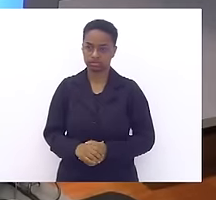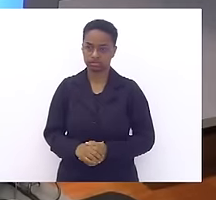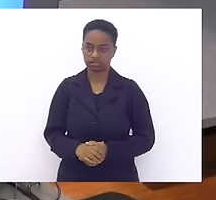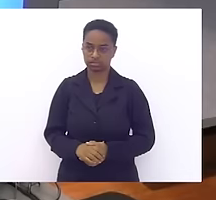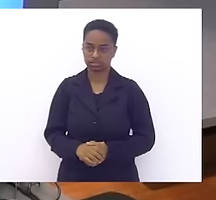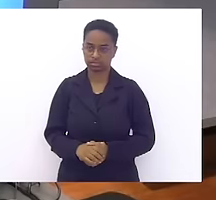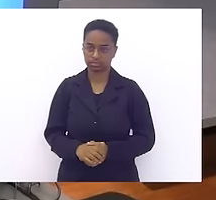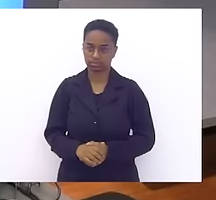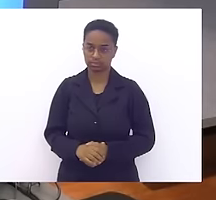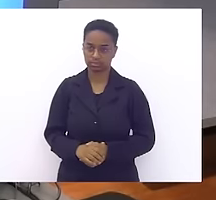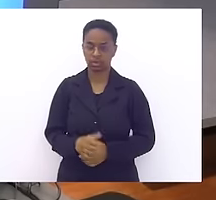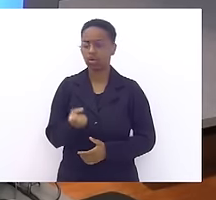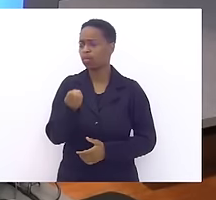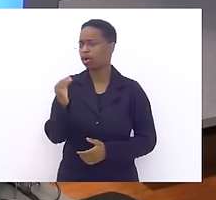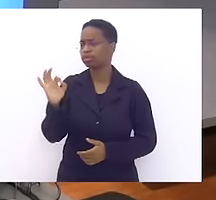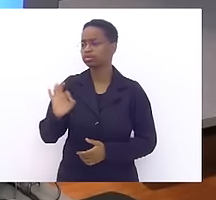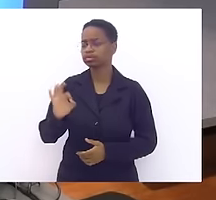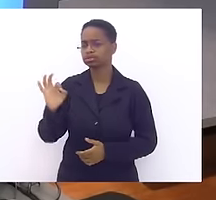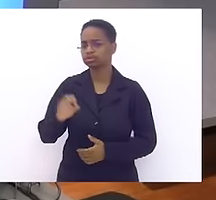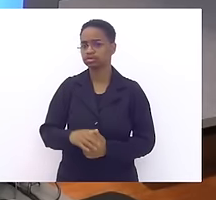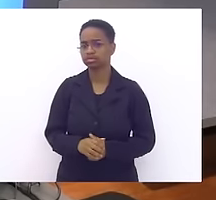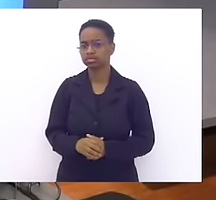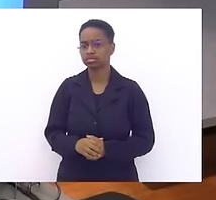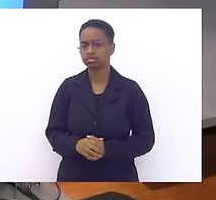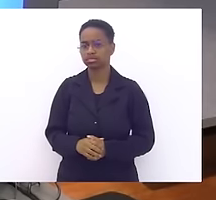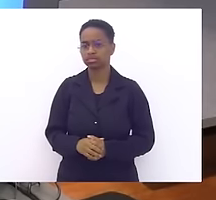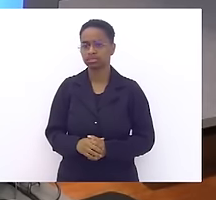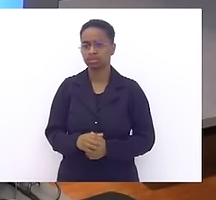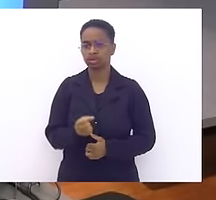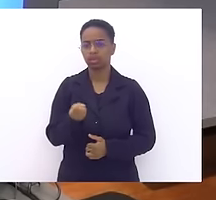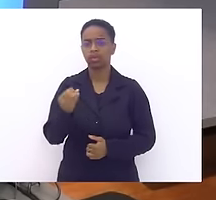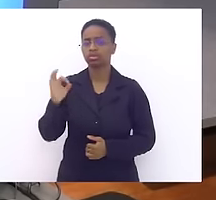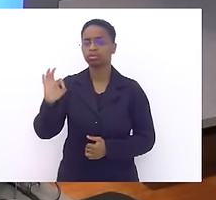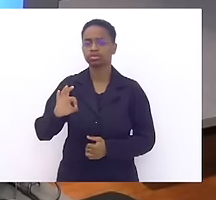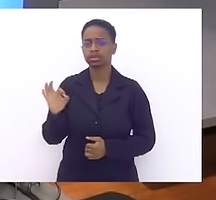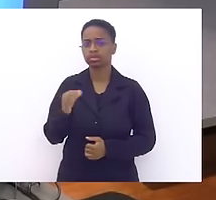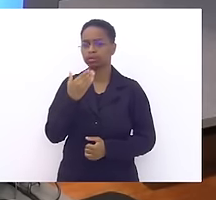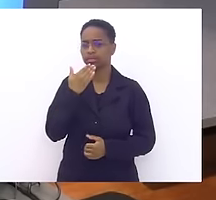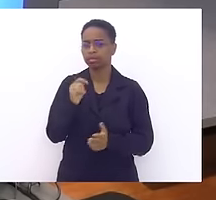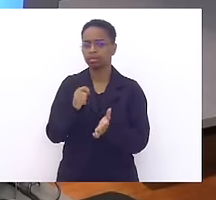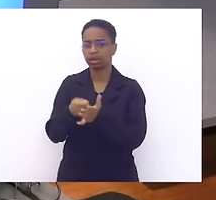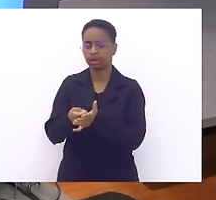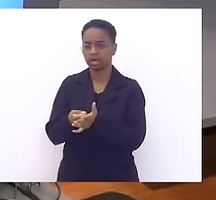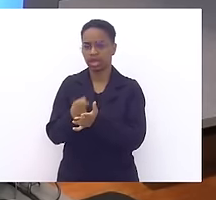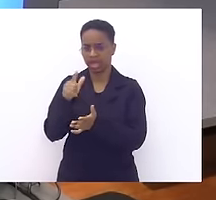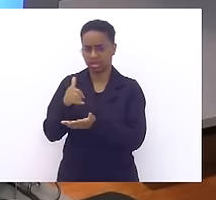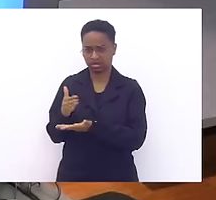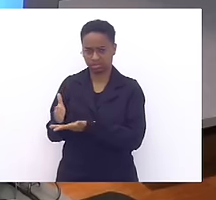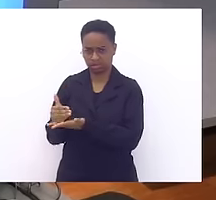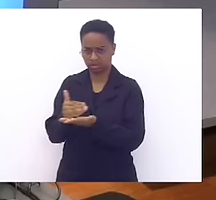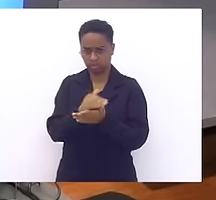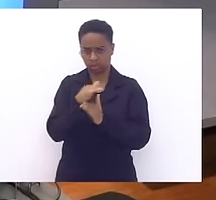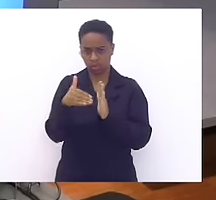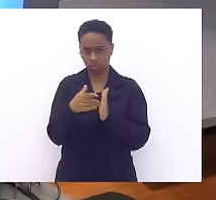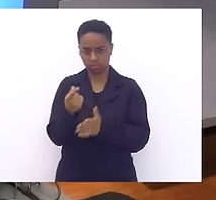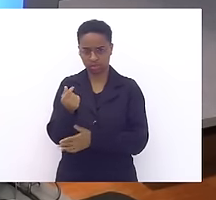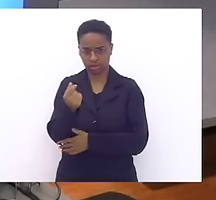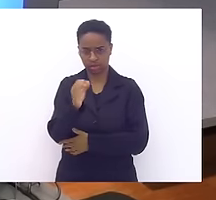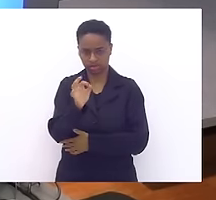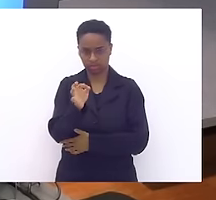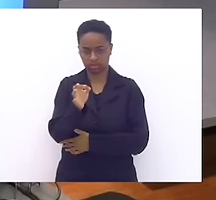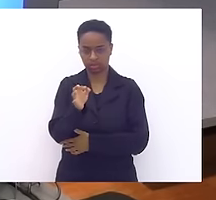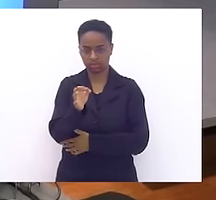isso é quantos por cento dessa cobrança aí esse é todo o dinheiro esse dinheiro foi arrecadado